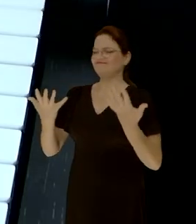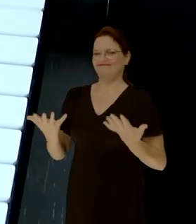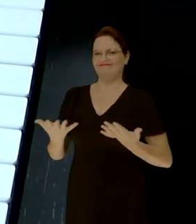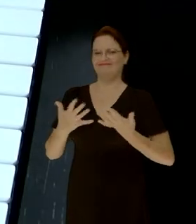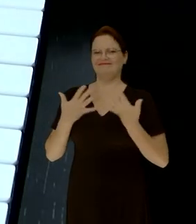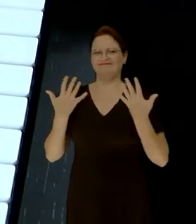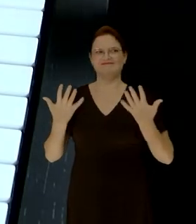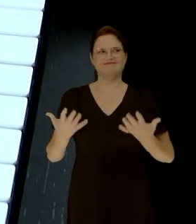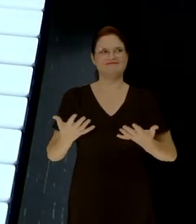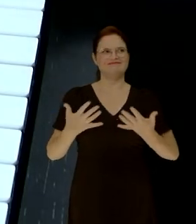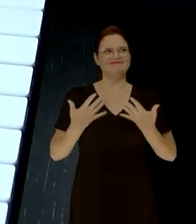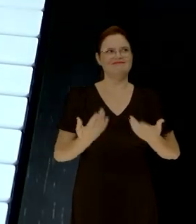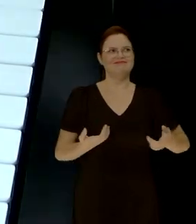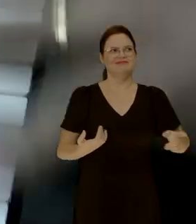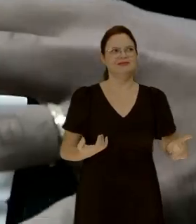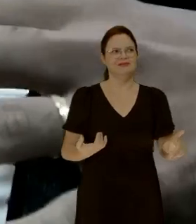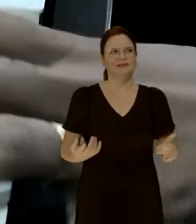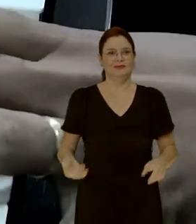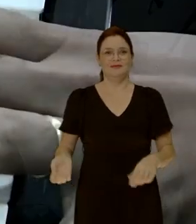mandar.